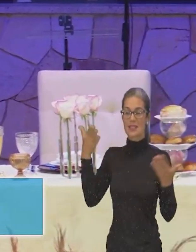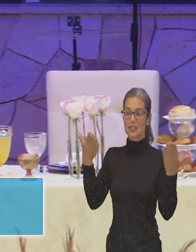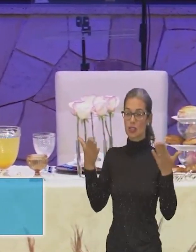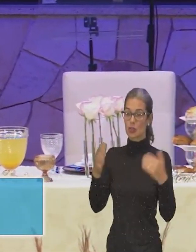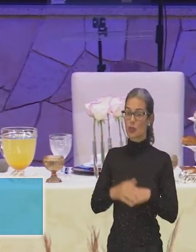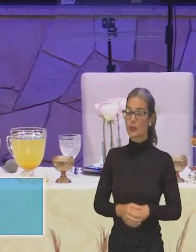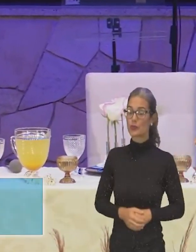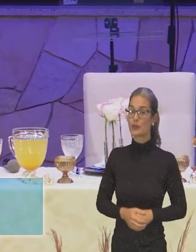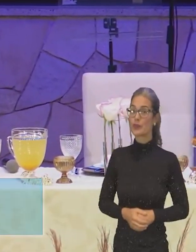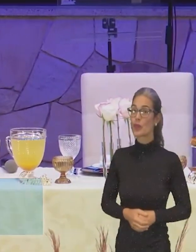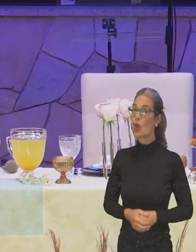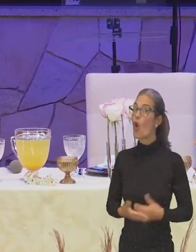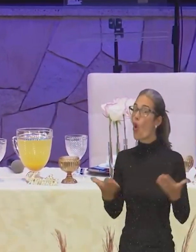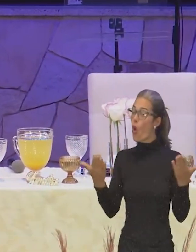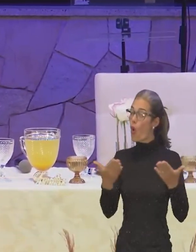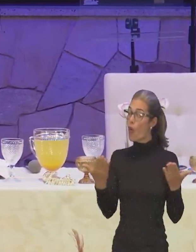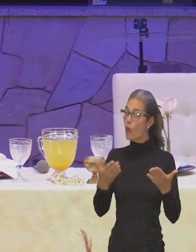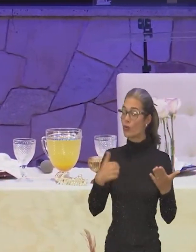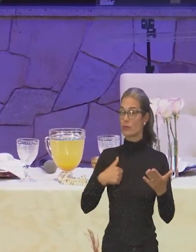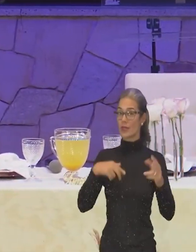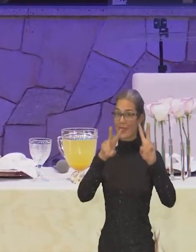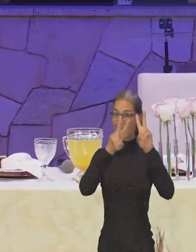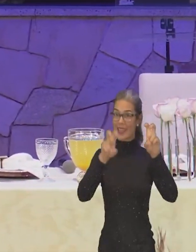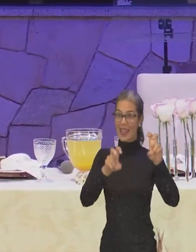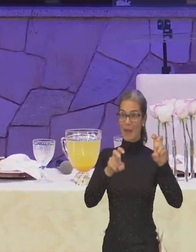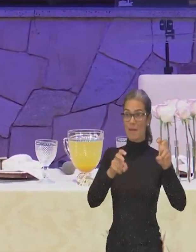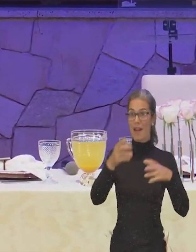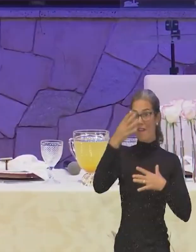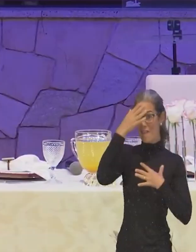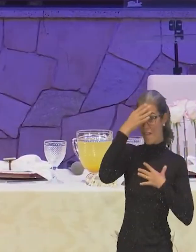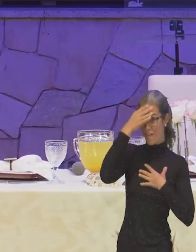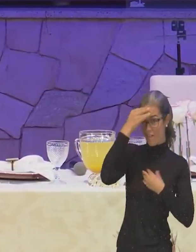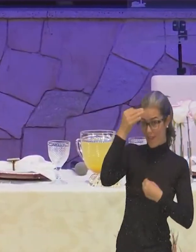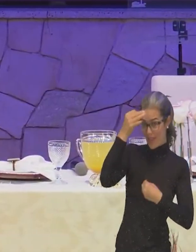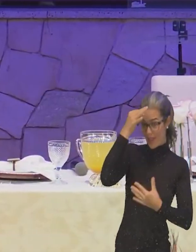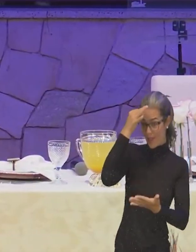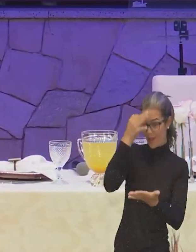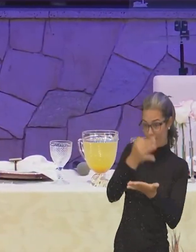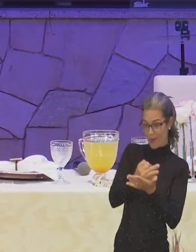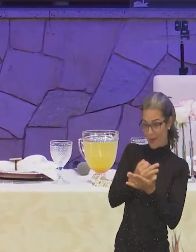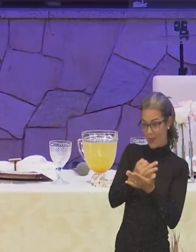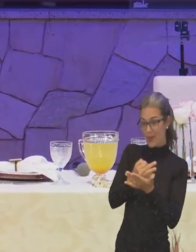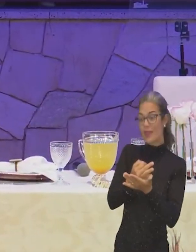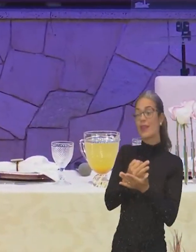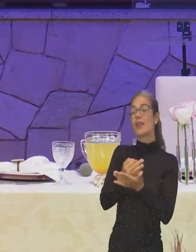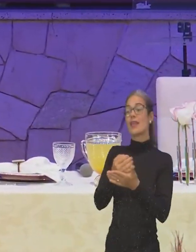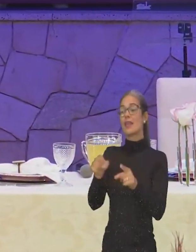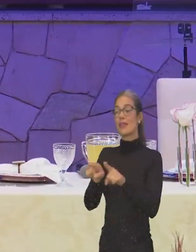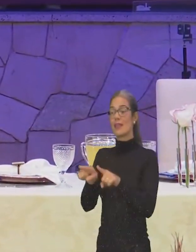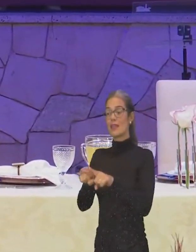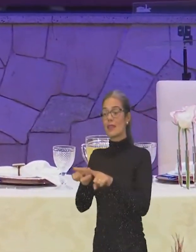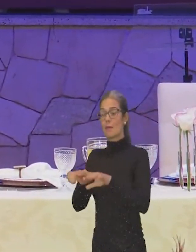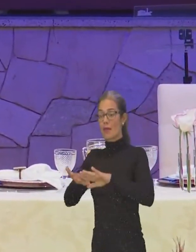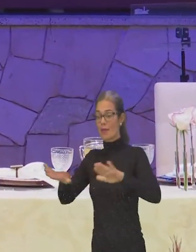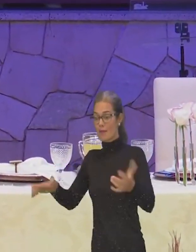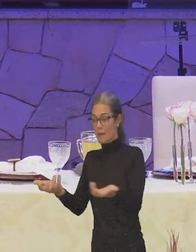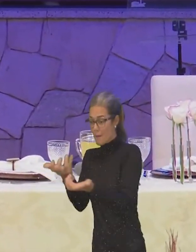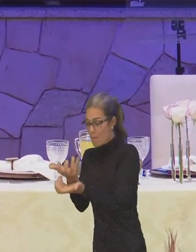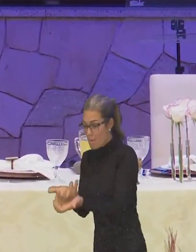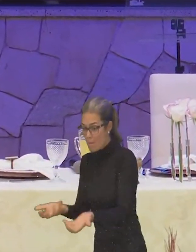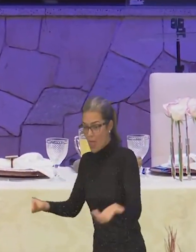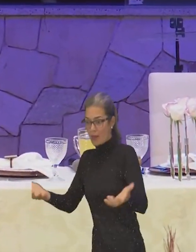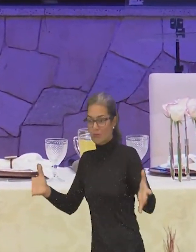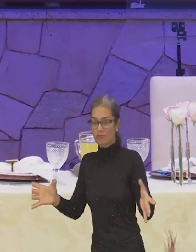eu gostaria de falar sobre a fé, a mesa, aqueles que acreditam em Deus e que praticam a sua